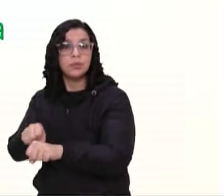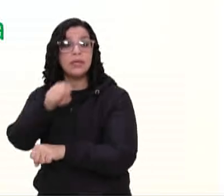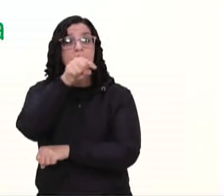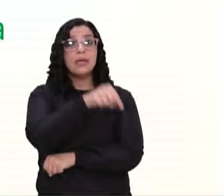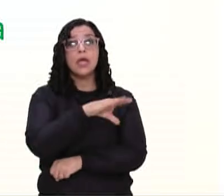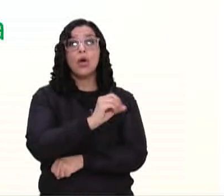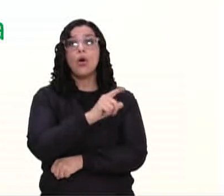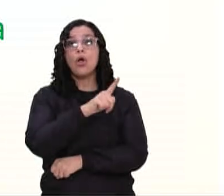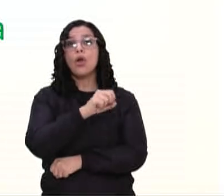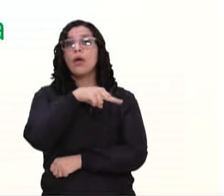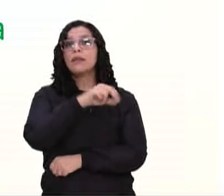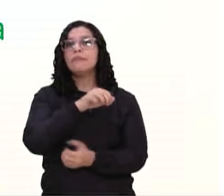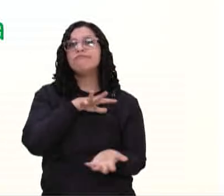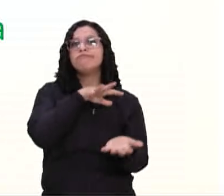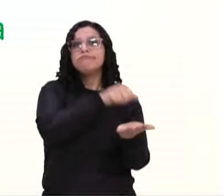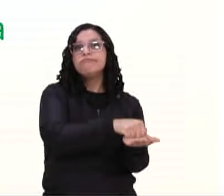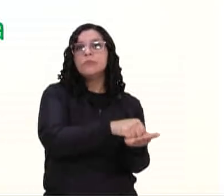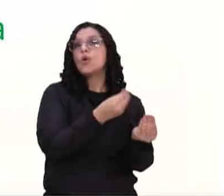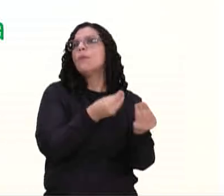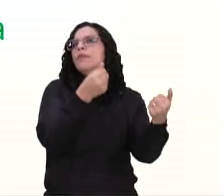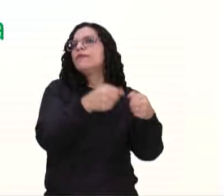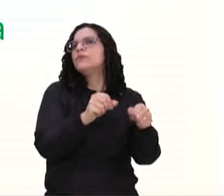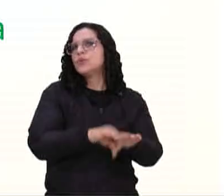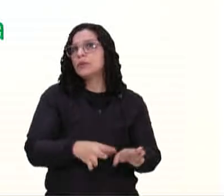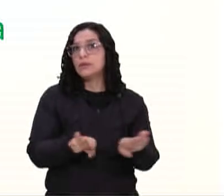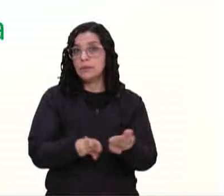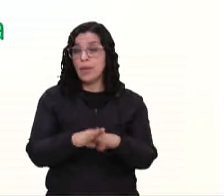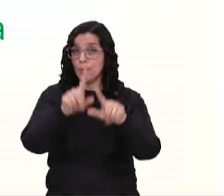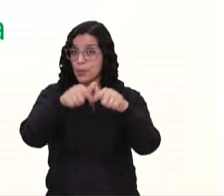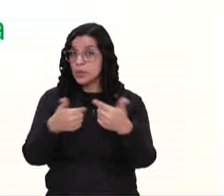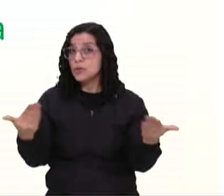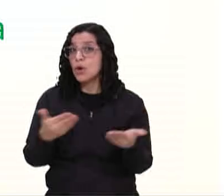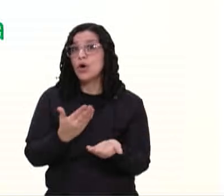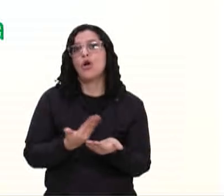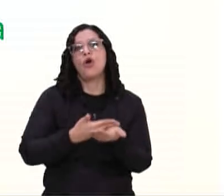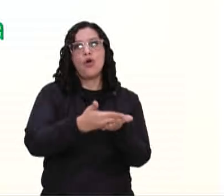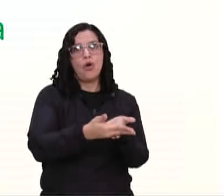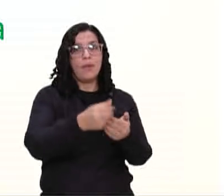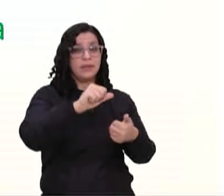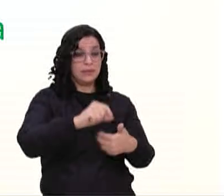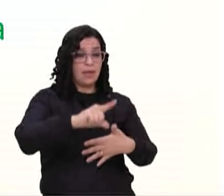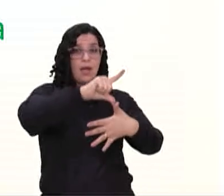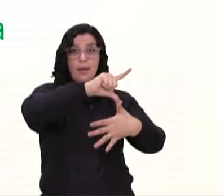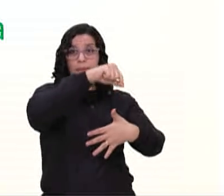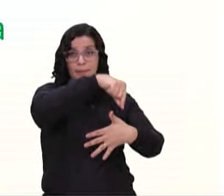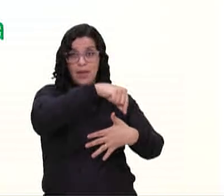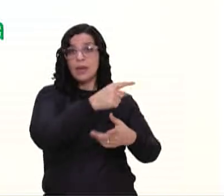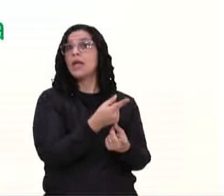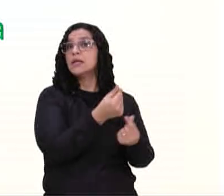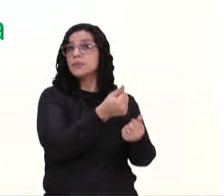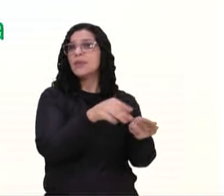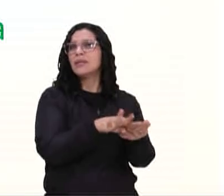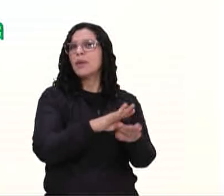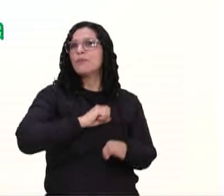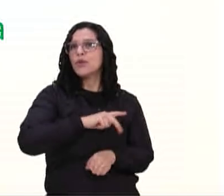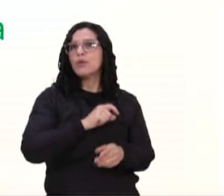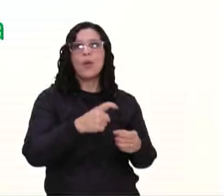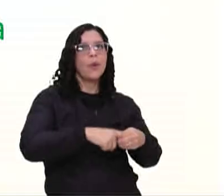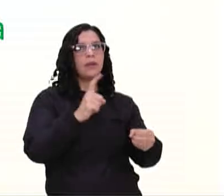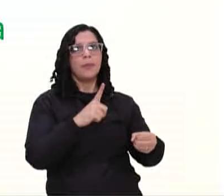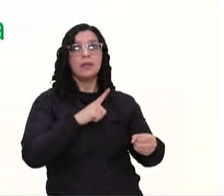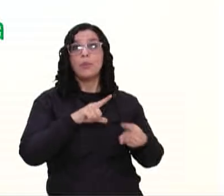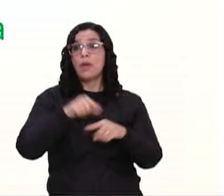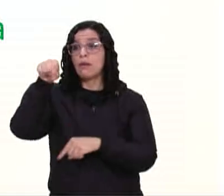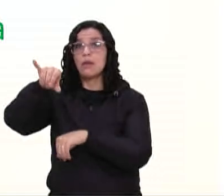sem a metrópole? Esse processo é uma das principais condições que vão levar início à independência da América Portuguesa e Espanhola, porque não havia mais